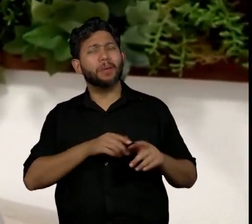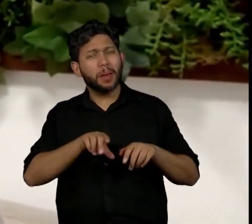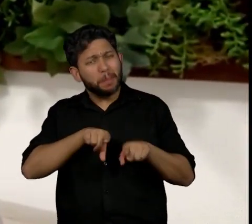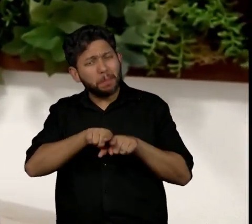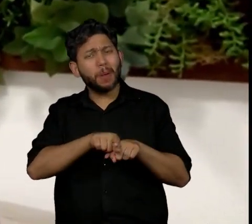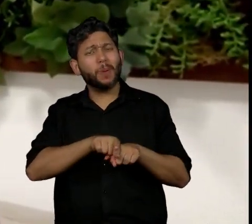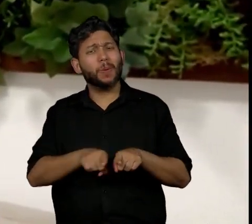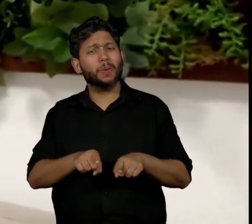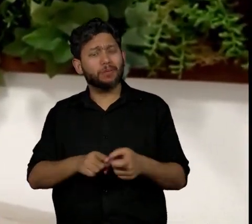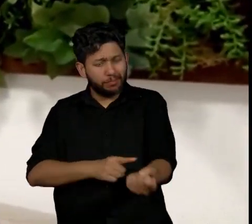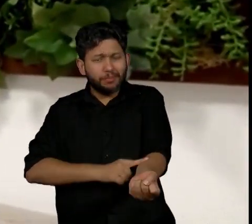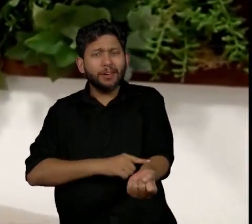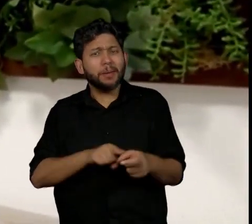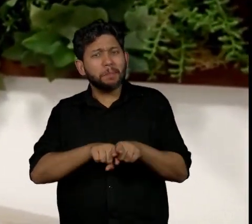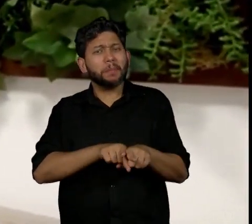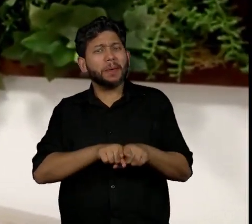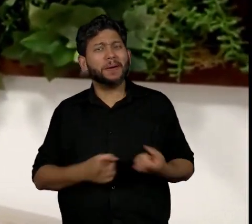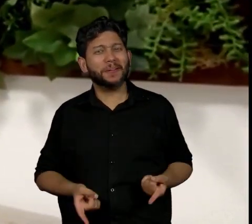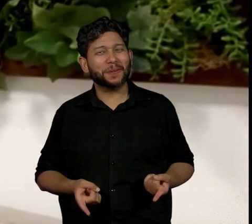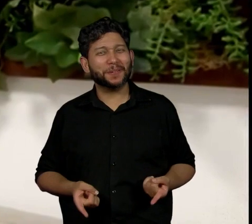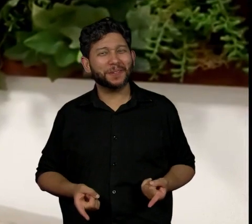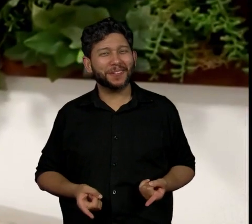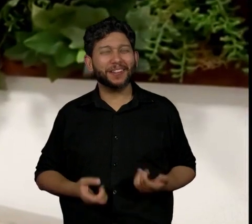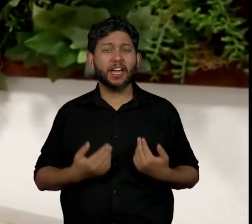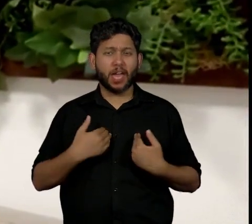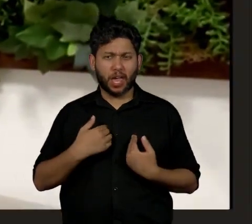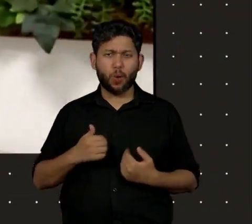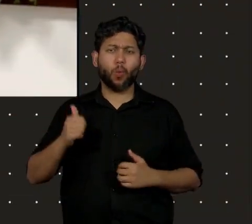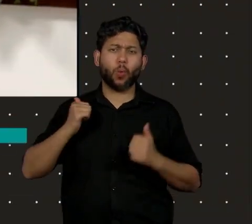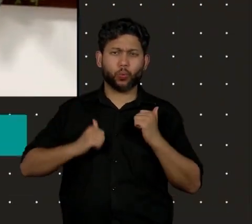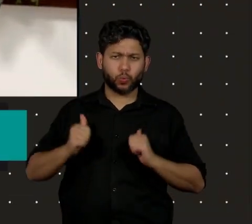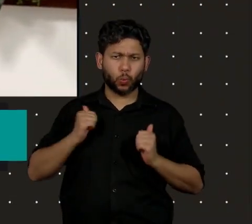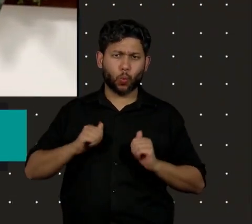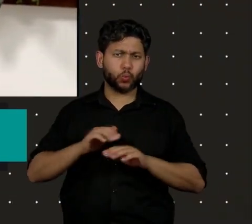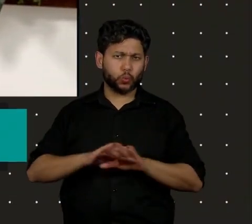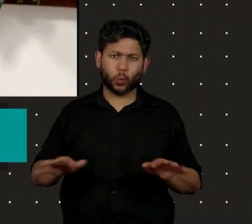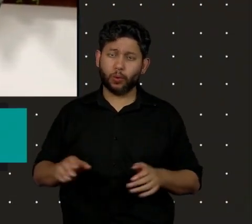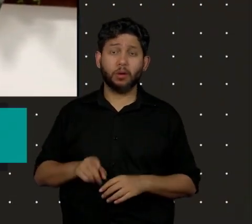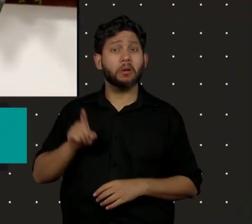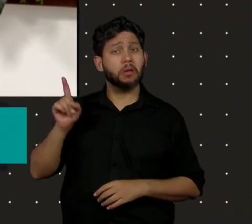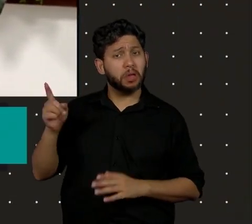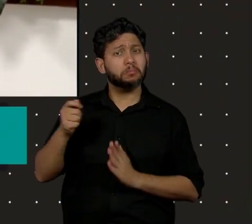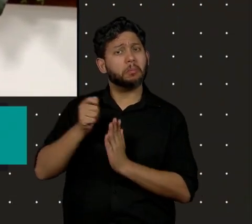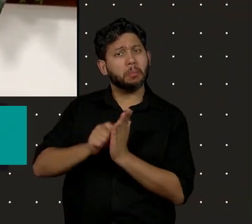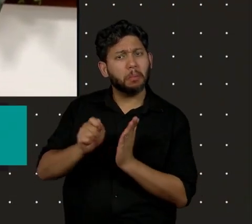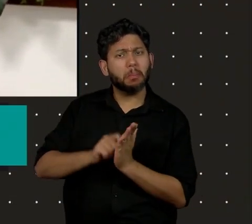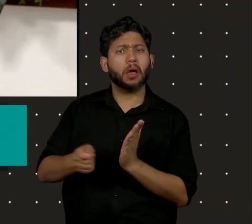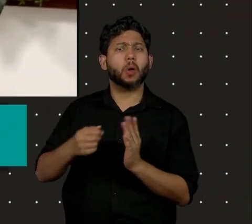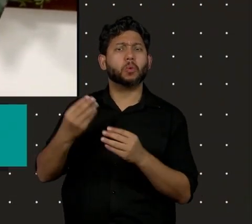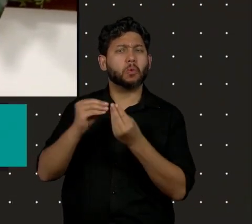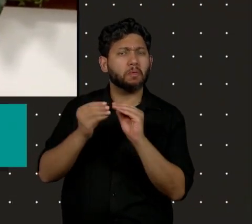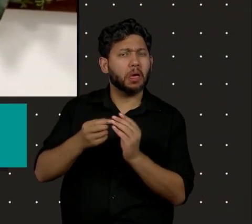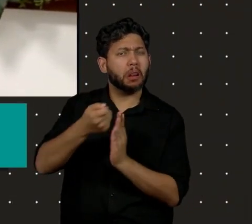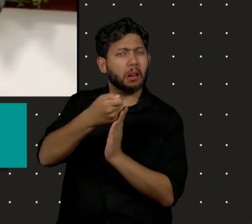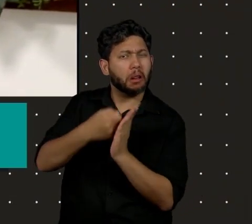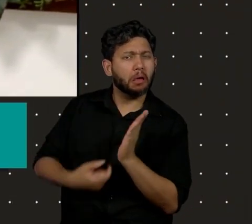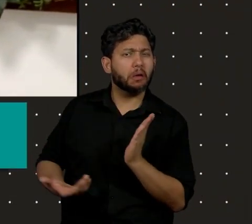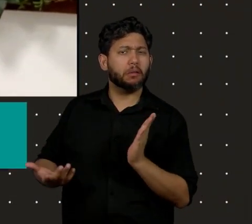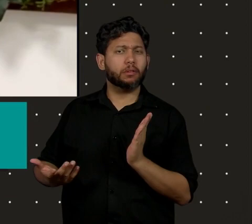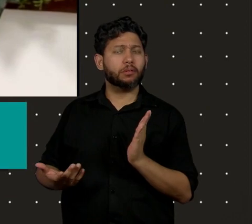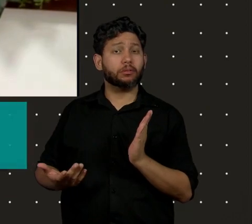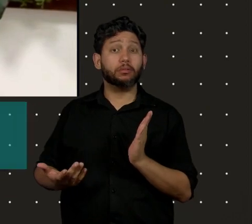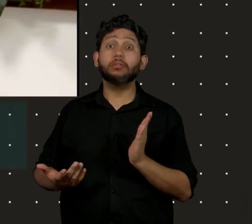irmão. Eu vou falar não agora somente com o ator Paulo Figueiredo, o escritor Paulo Figueiredo, o novelista Paulo Figueiredo,